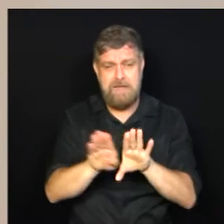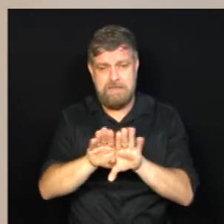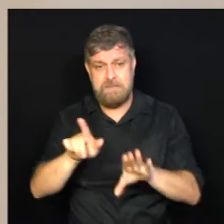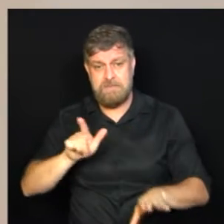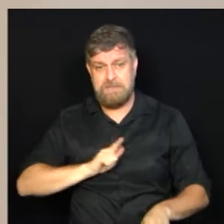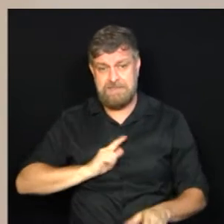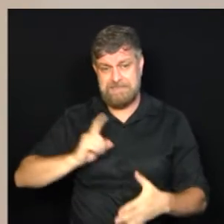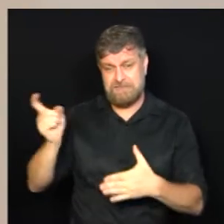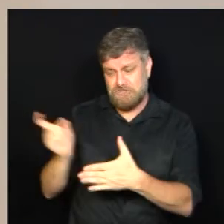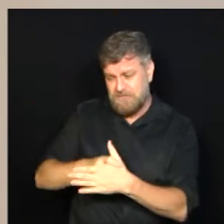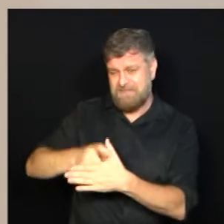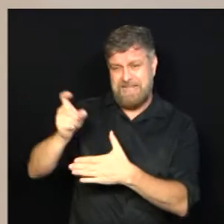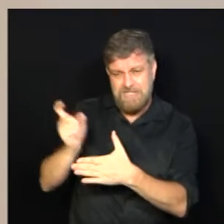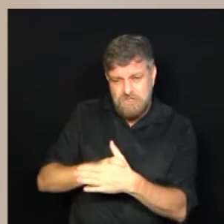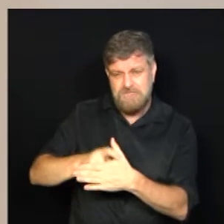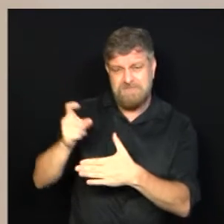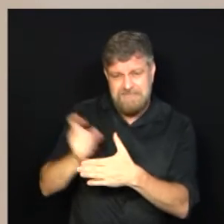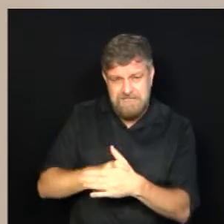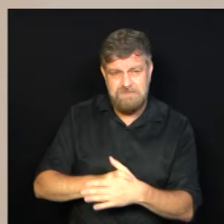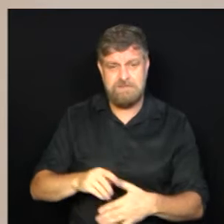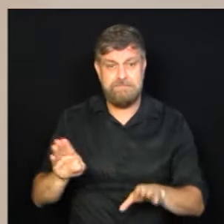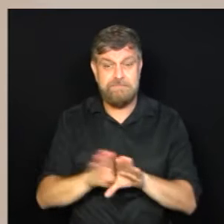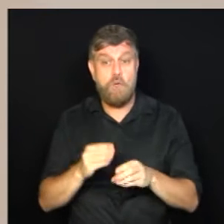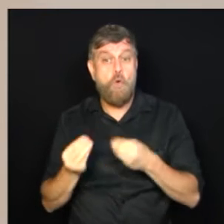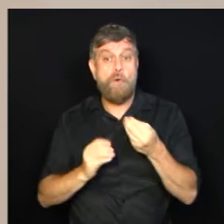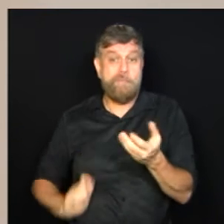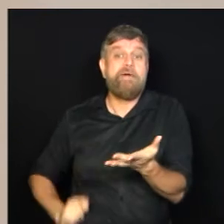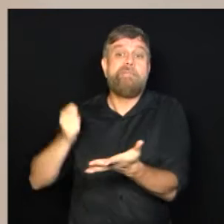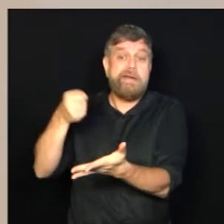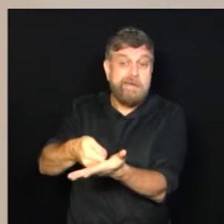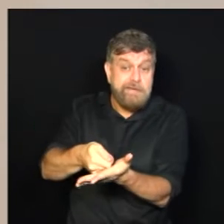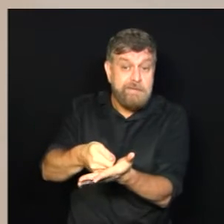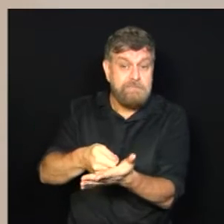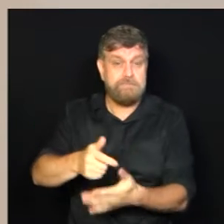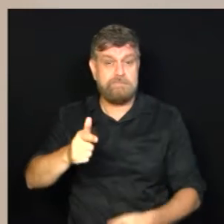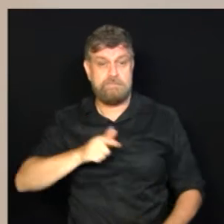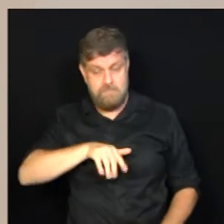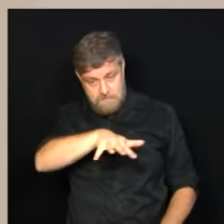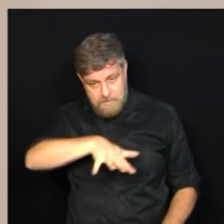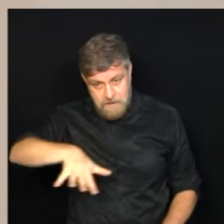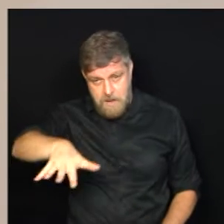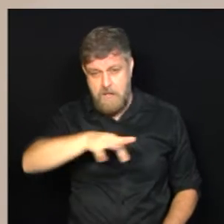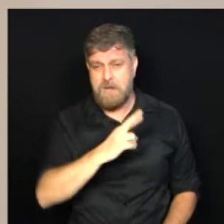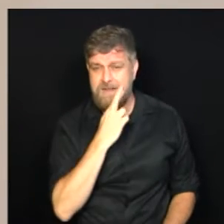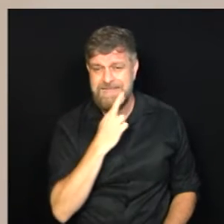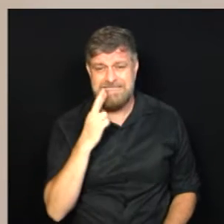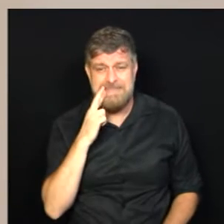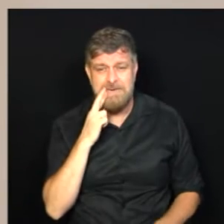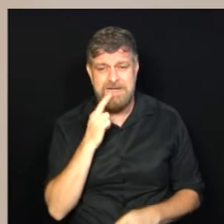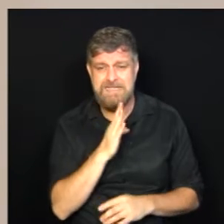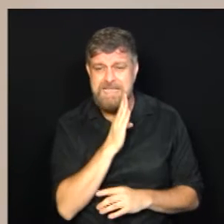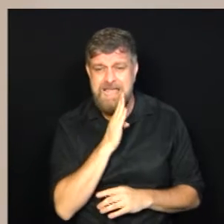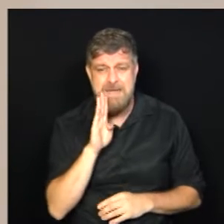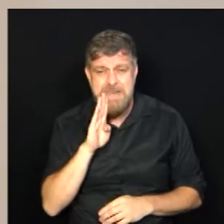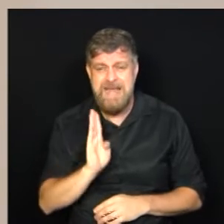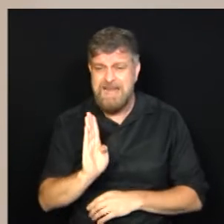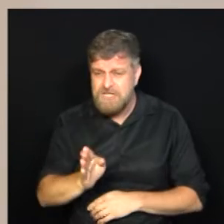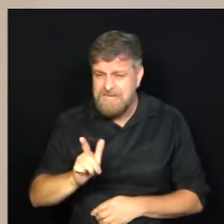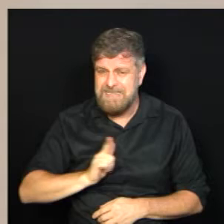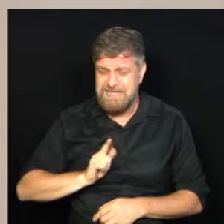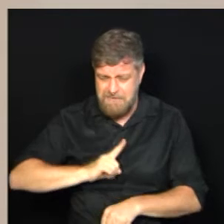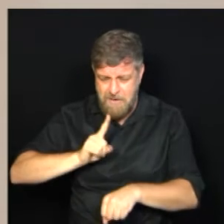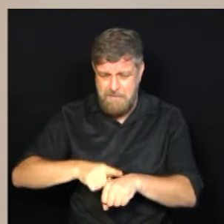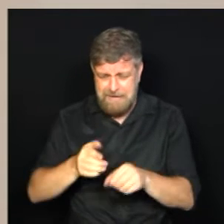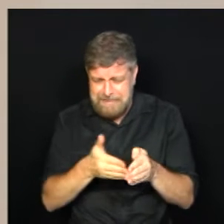muitas dívidas e compromissos para pagar. O setor já teve aí um momento muito